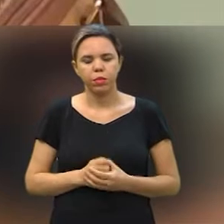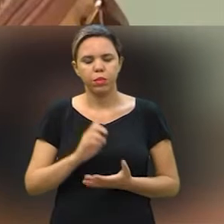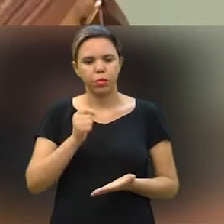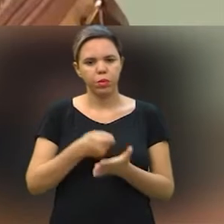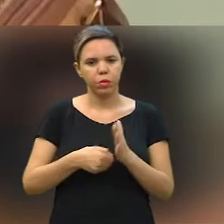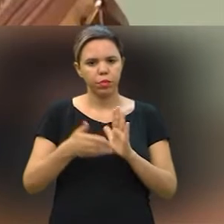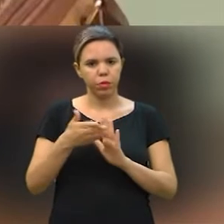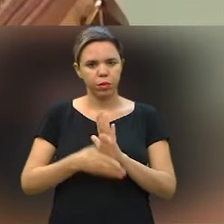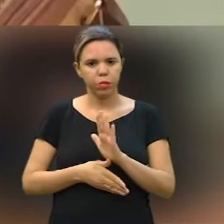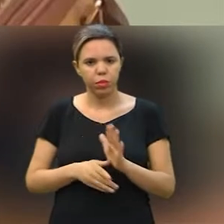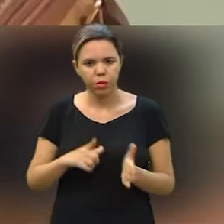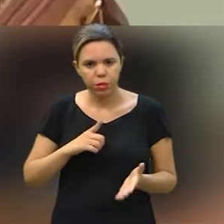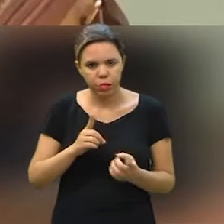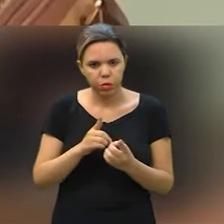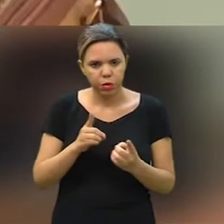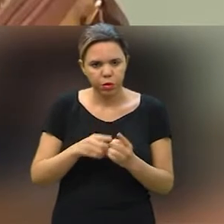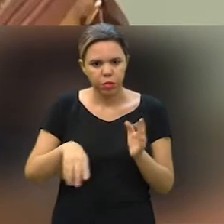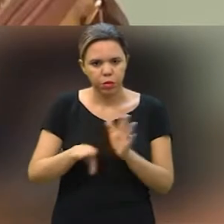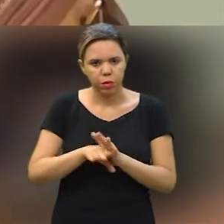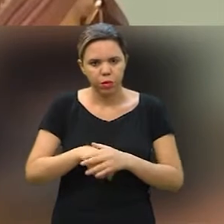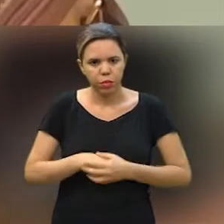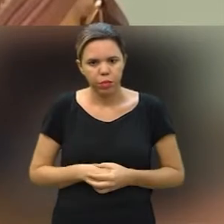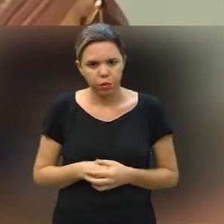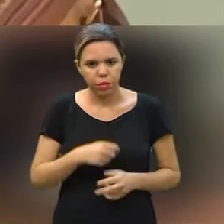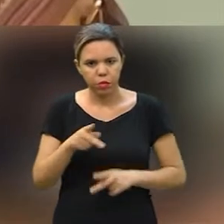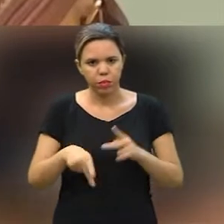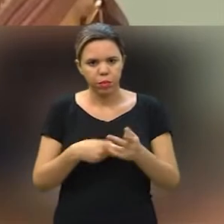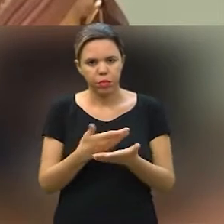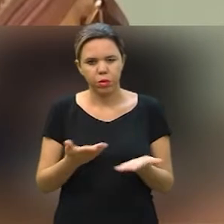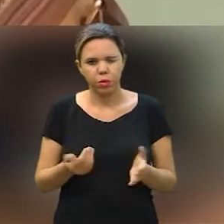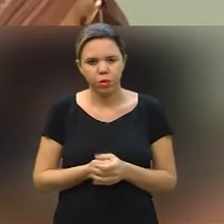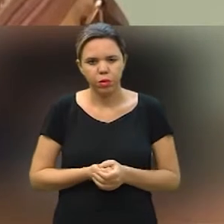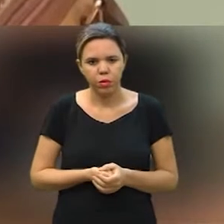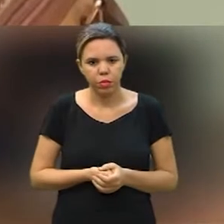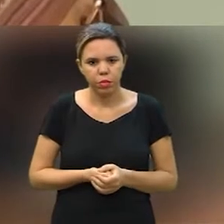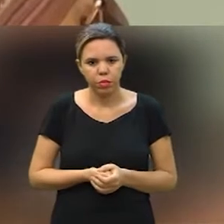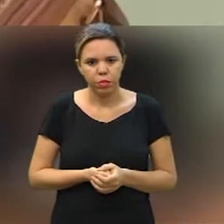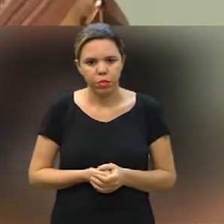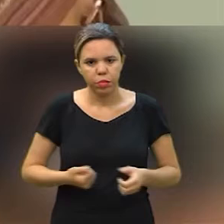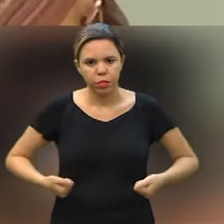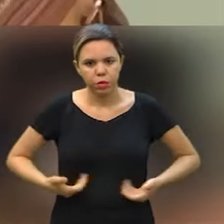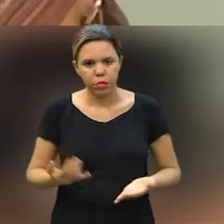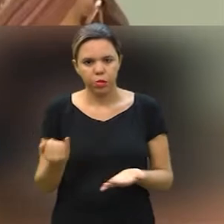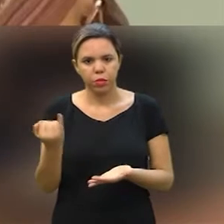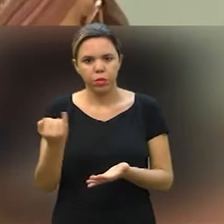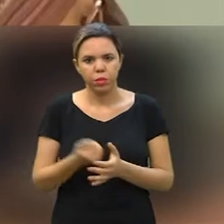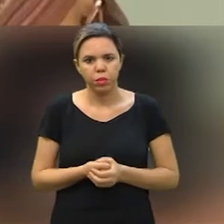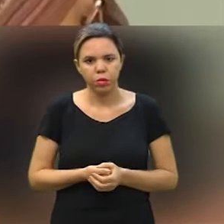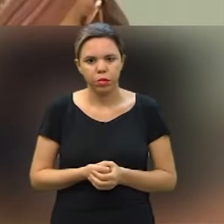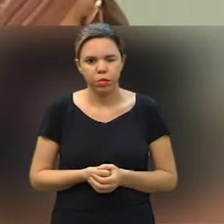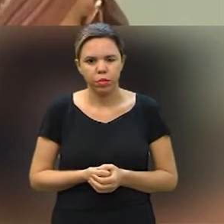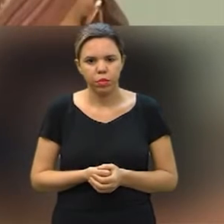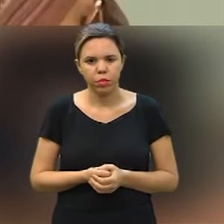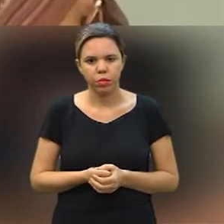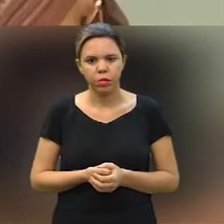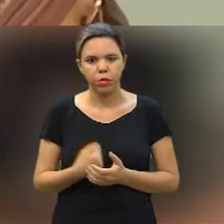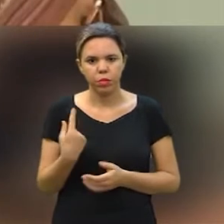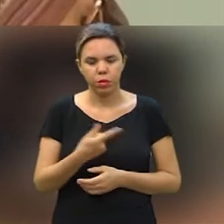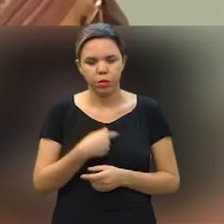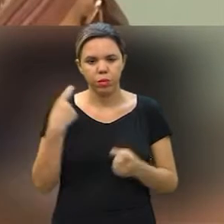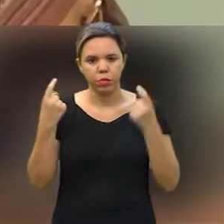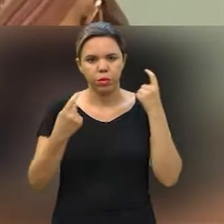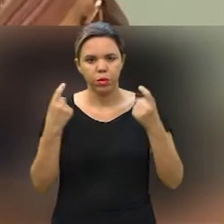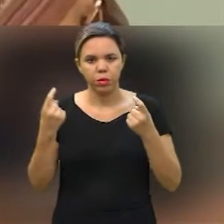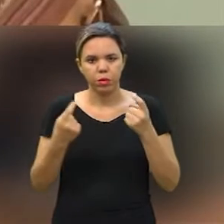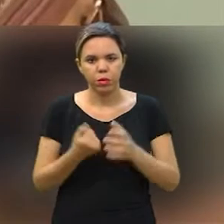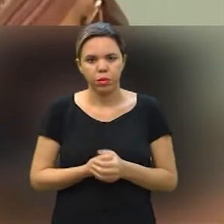e em garantia, que esse serviço chegue à população, é um gasto importante, Então,